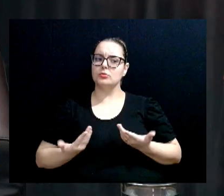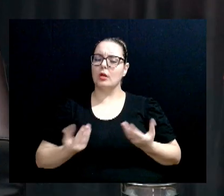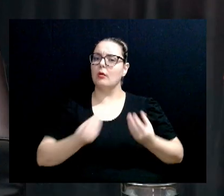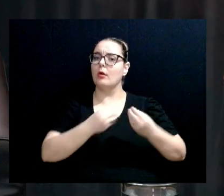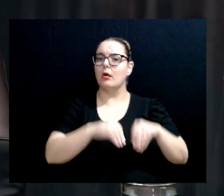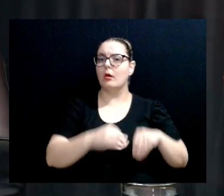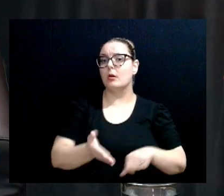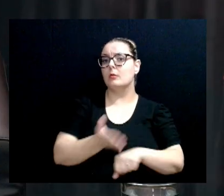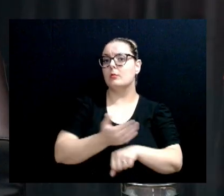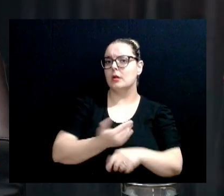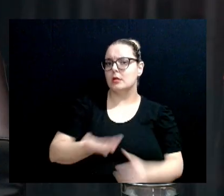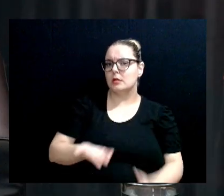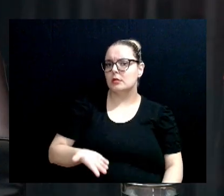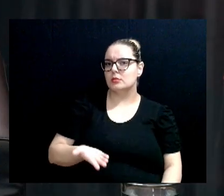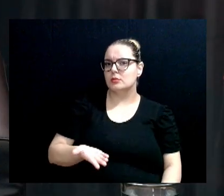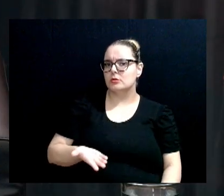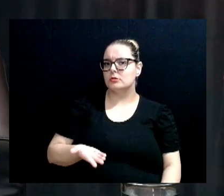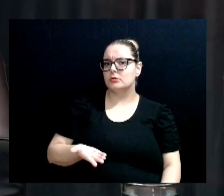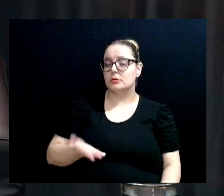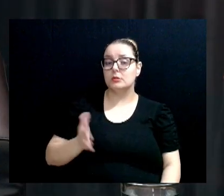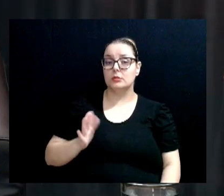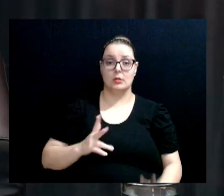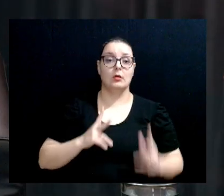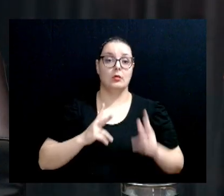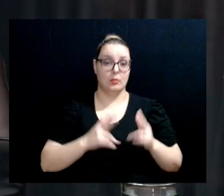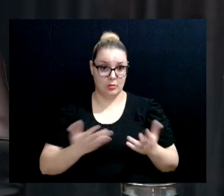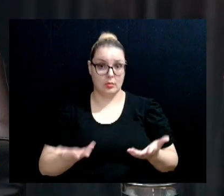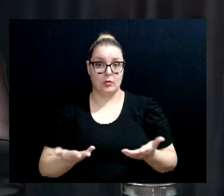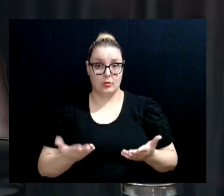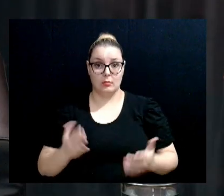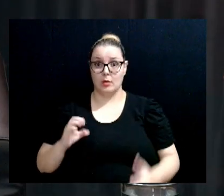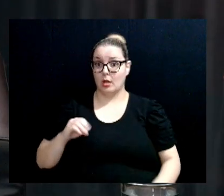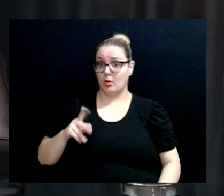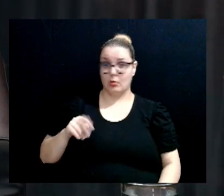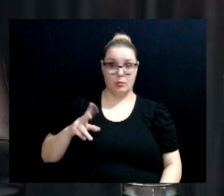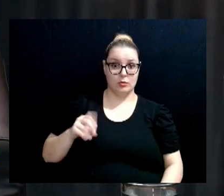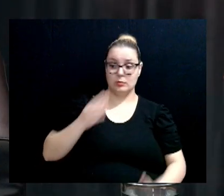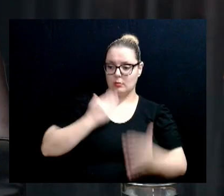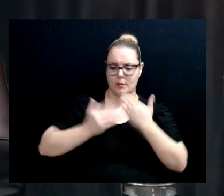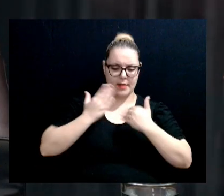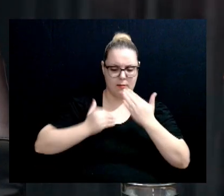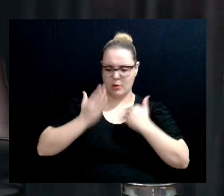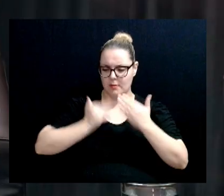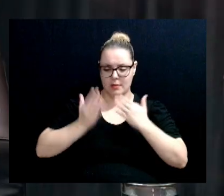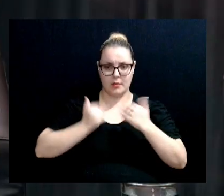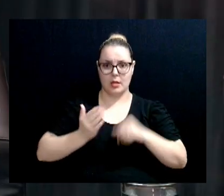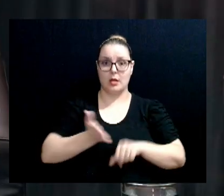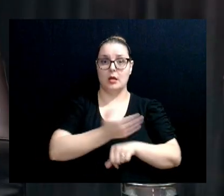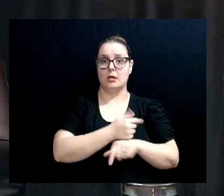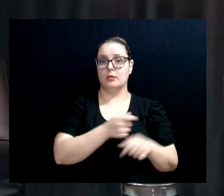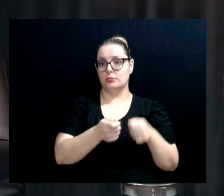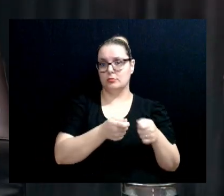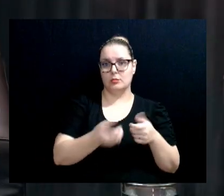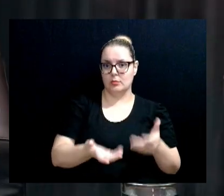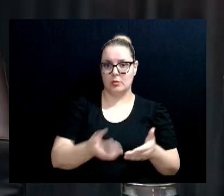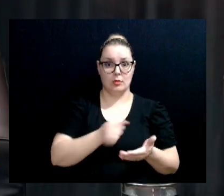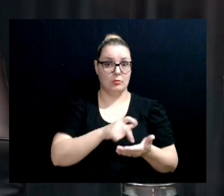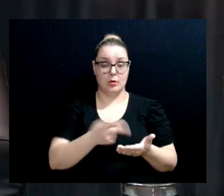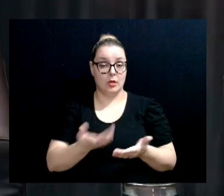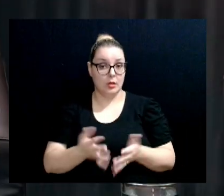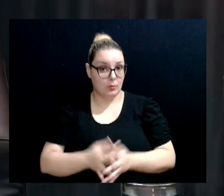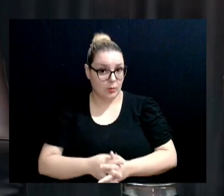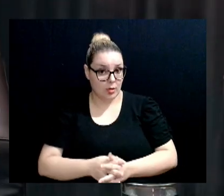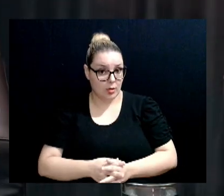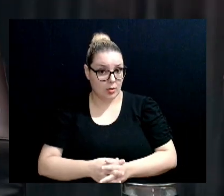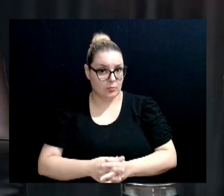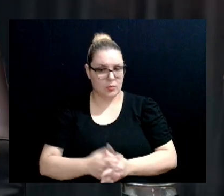disso? Então, do mesmo jeito, uma compulsão alimentar, né, antes ali de um controle por aplicativos, a compulsão alimentar,